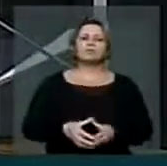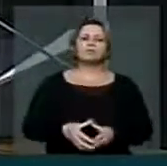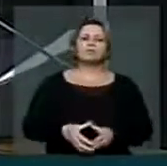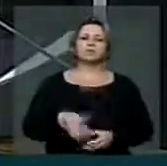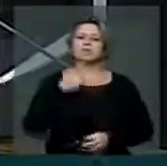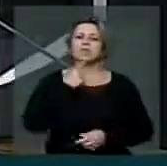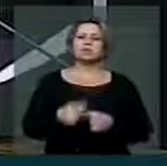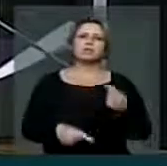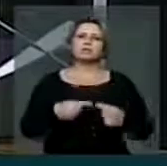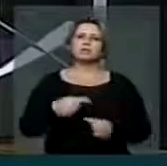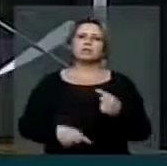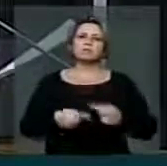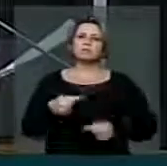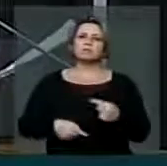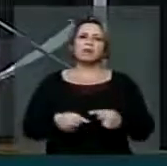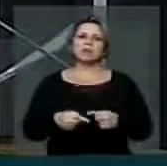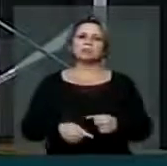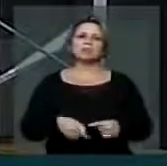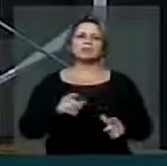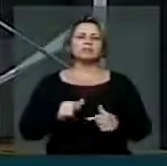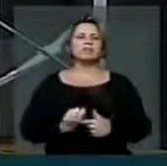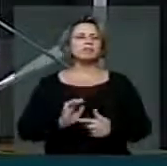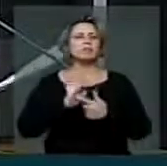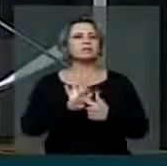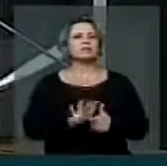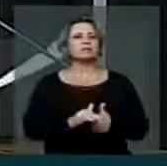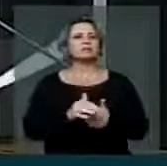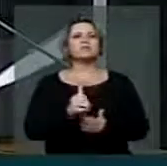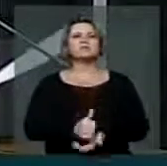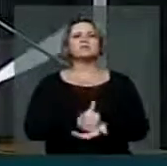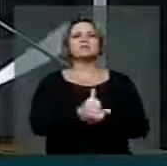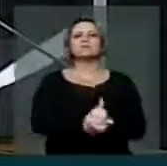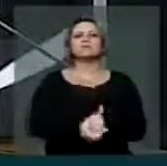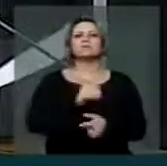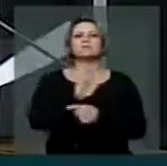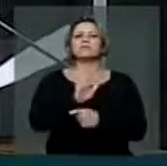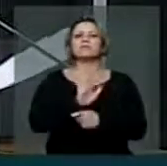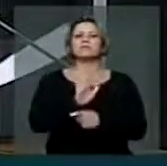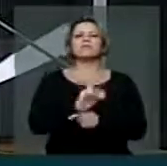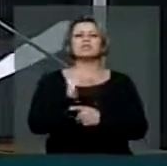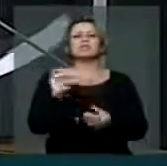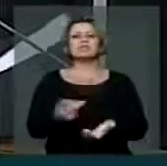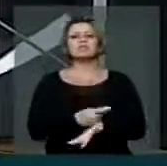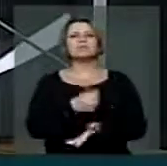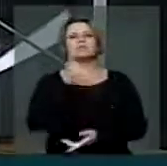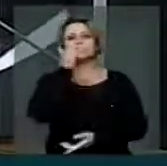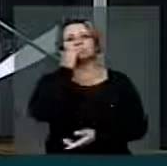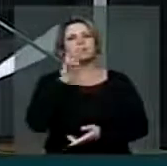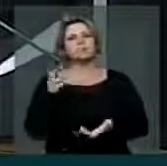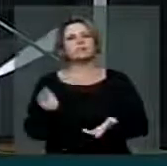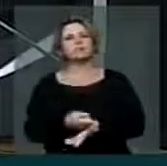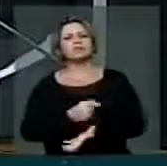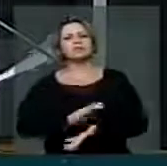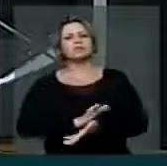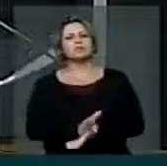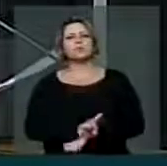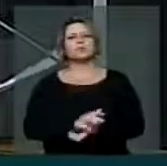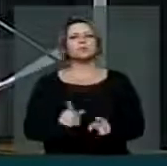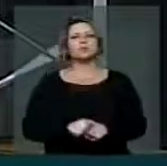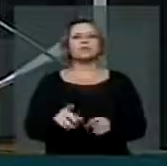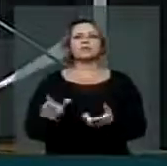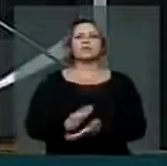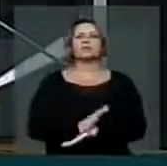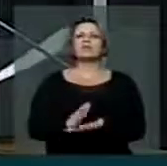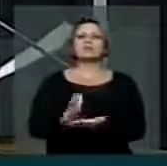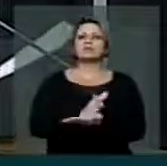do debate, não encontra amparo às ações de boicote e preconceito de